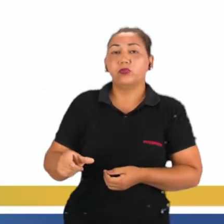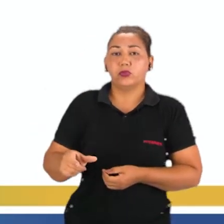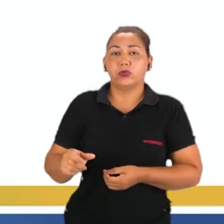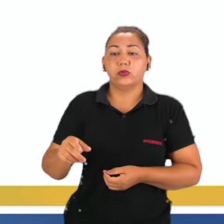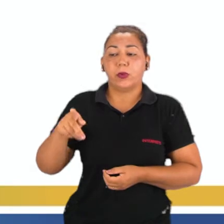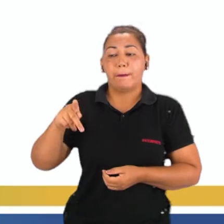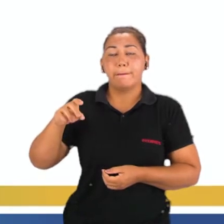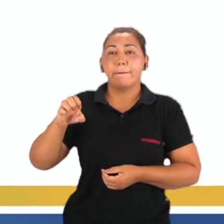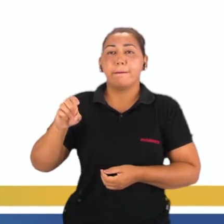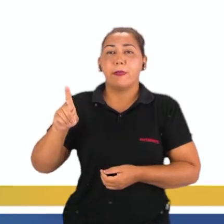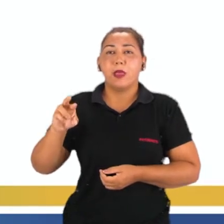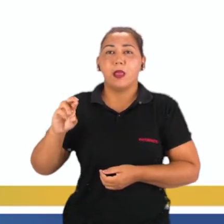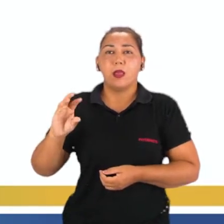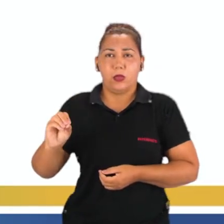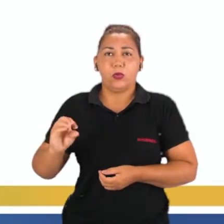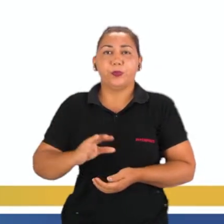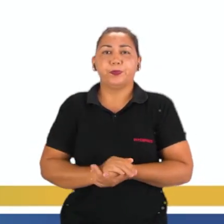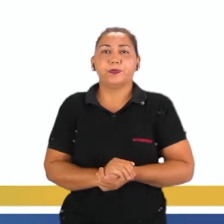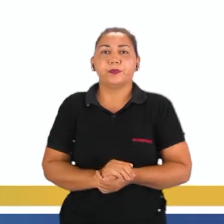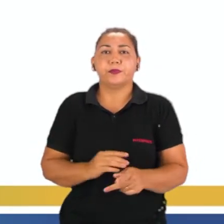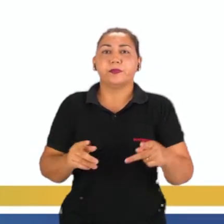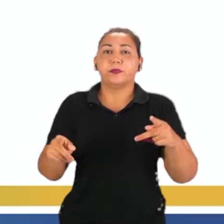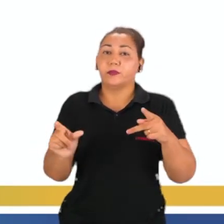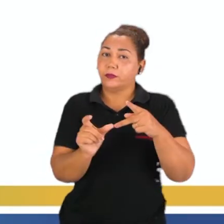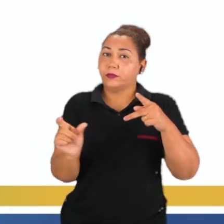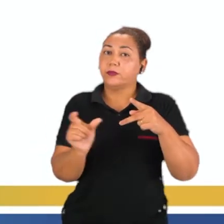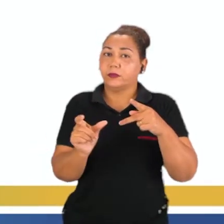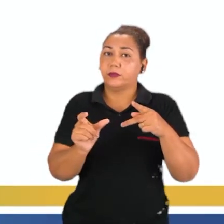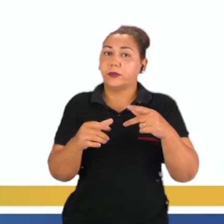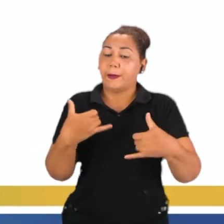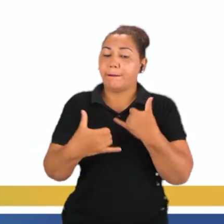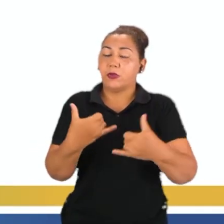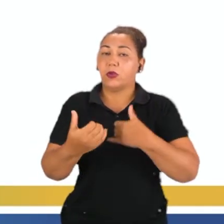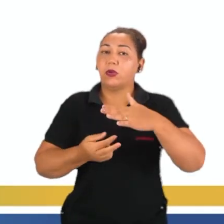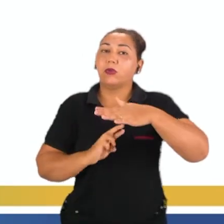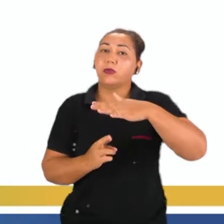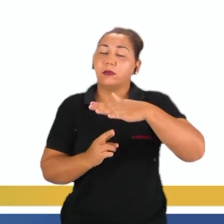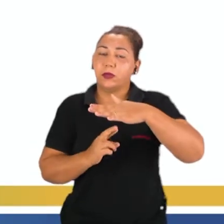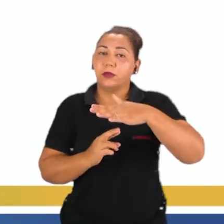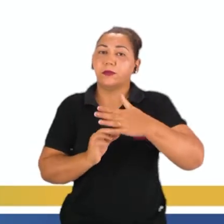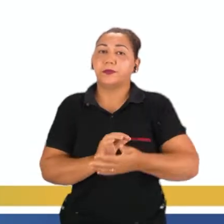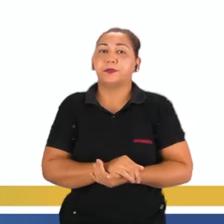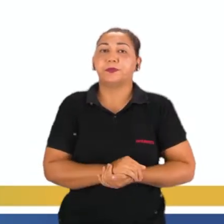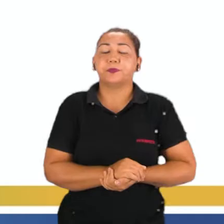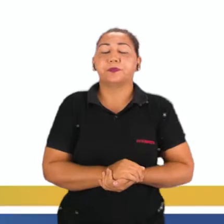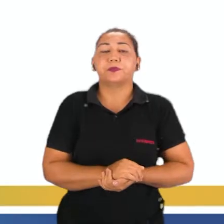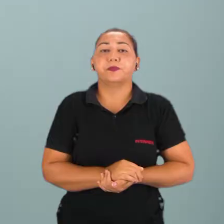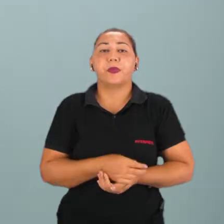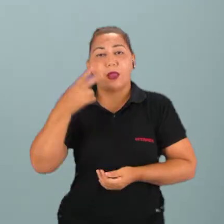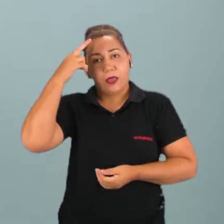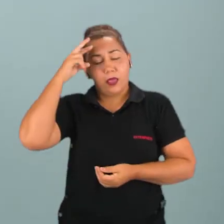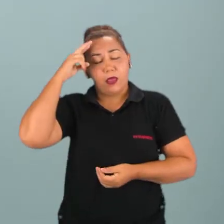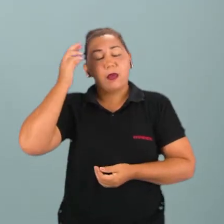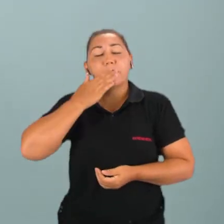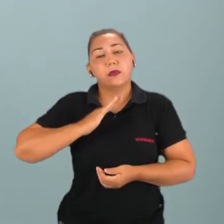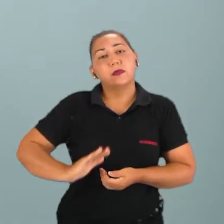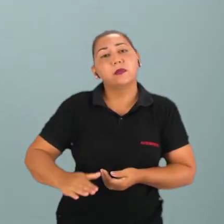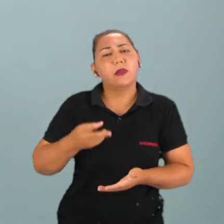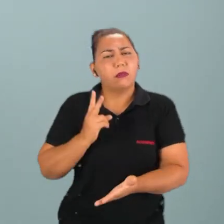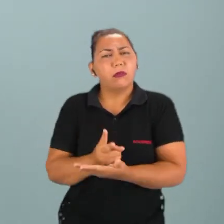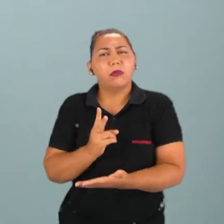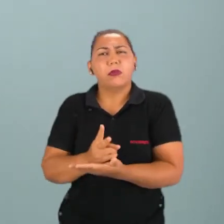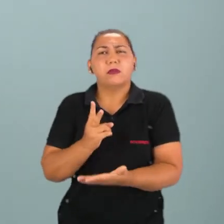Pedro, e o predicado brincou no parque. Lembrem-se, crianças, que todas as